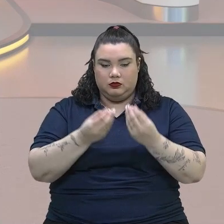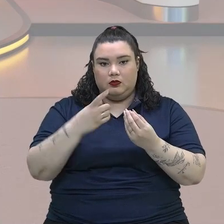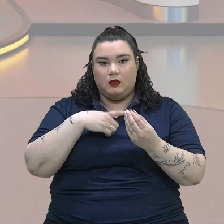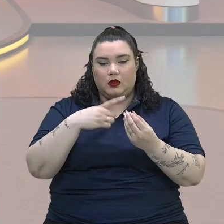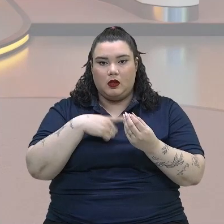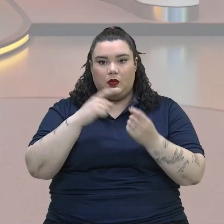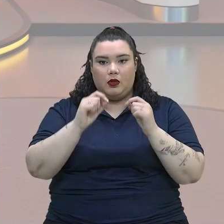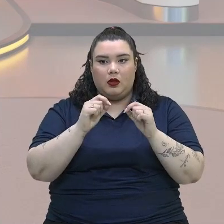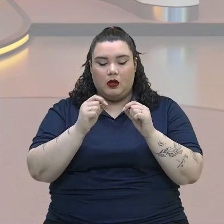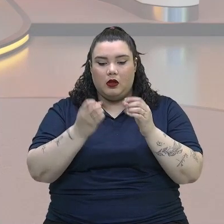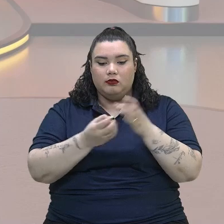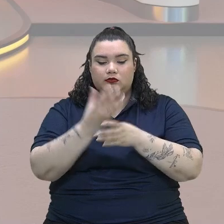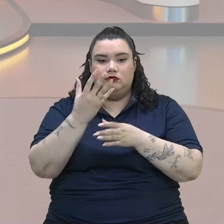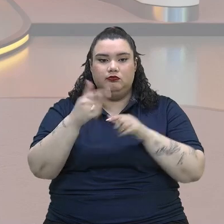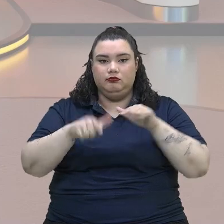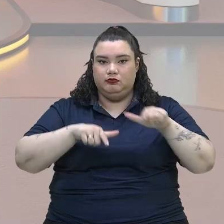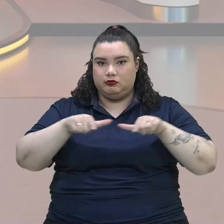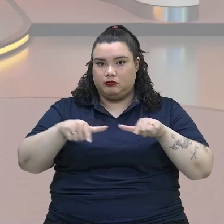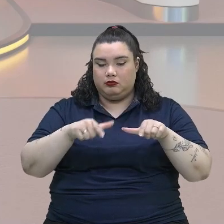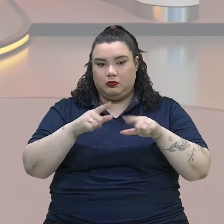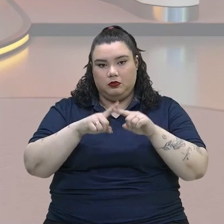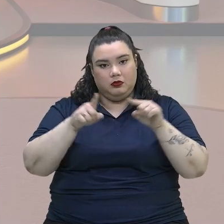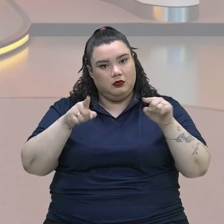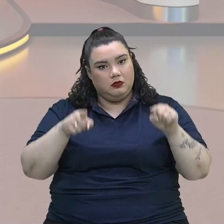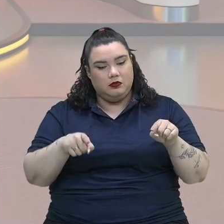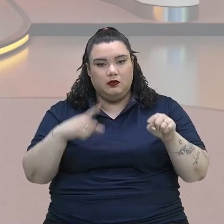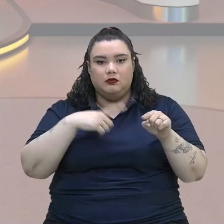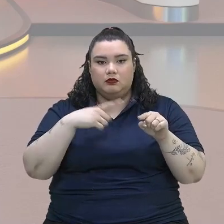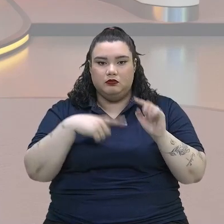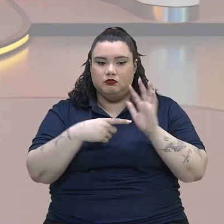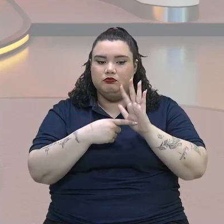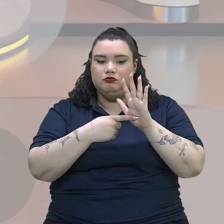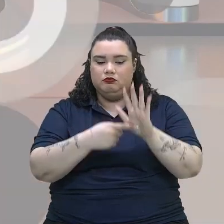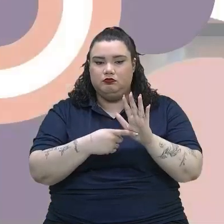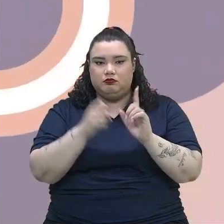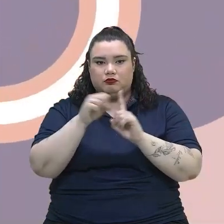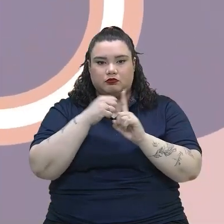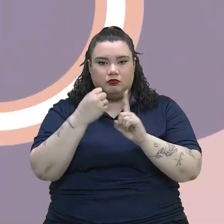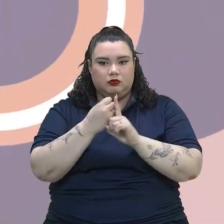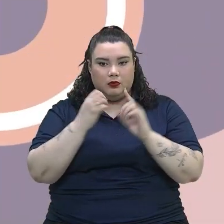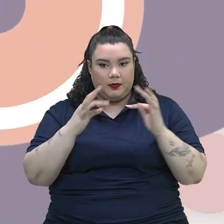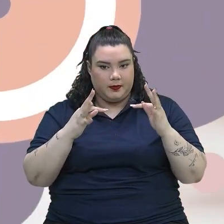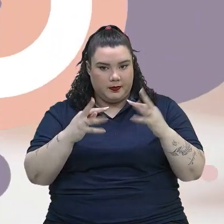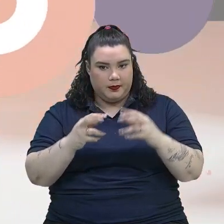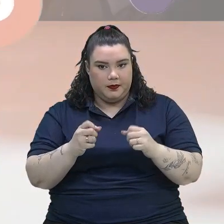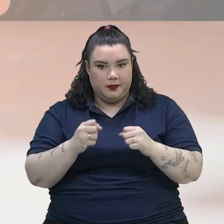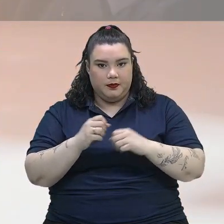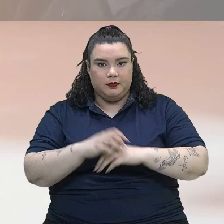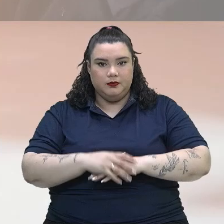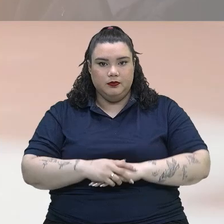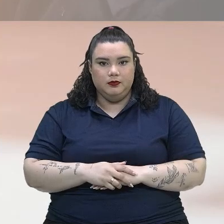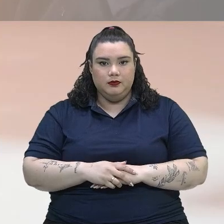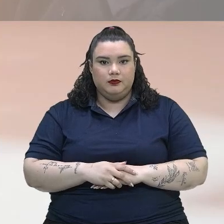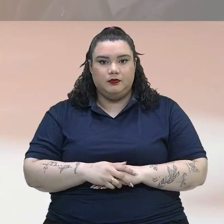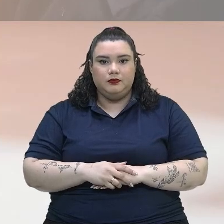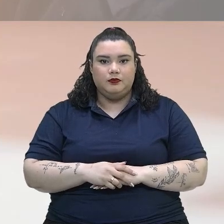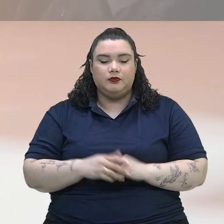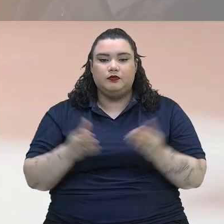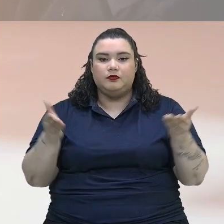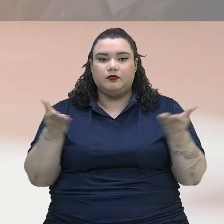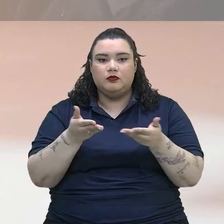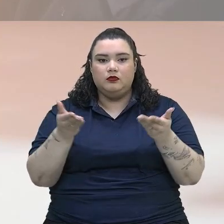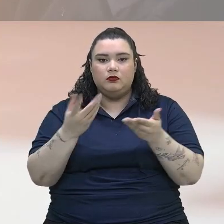concepção de se ver o trabalho, porém, ele está presente aí em todas as sociedades. E aí nós vamos